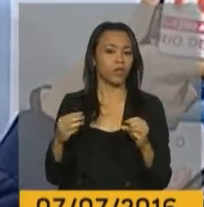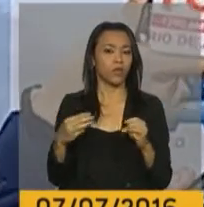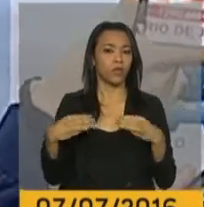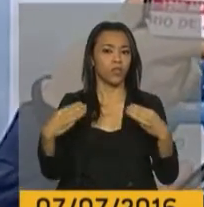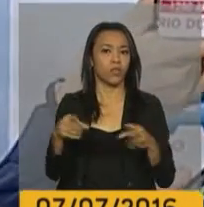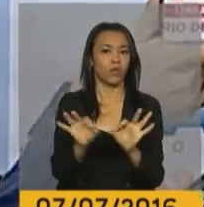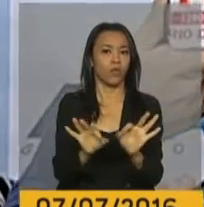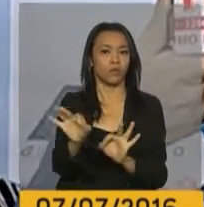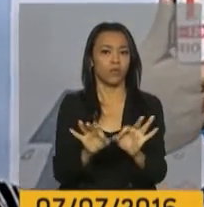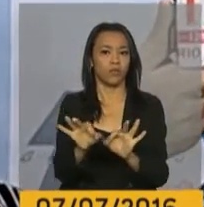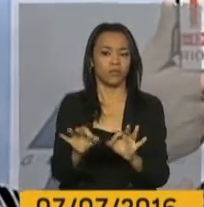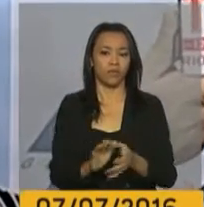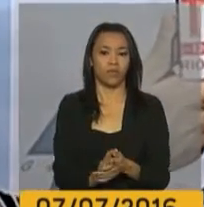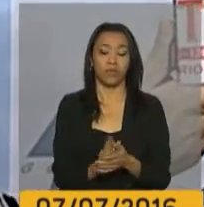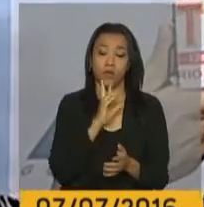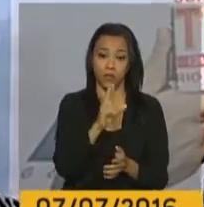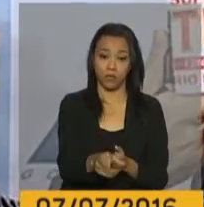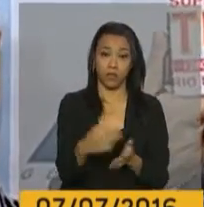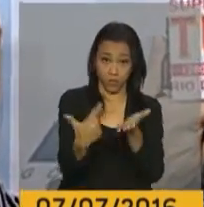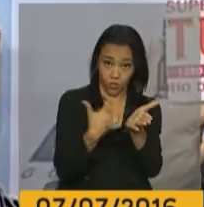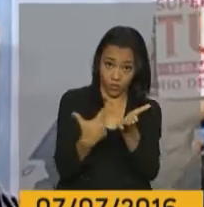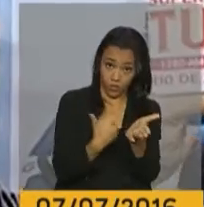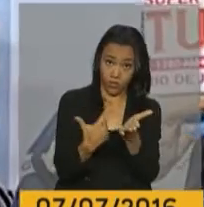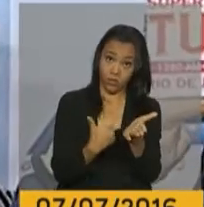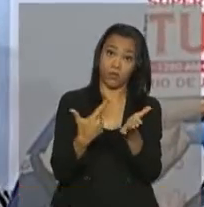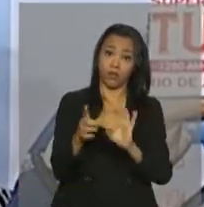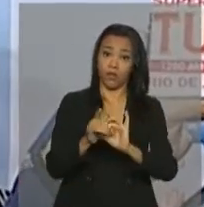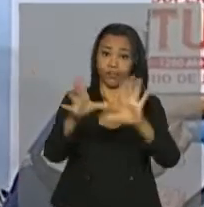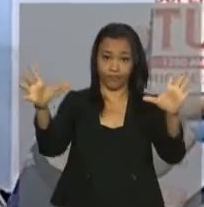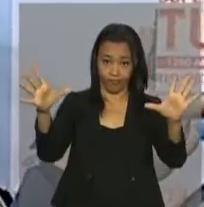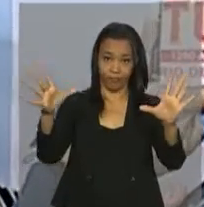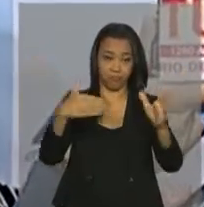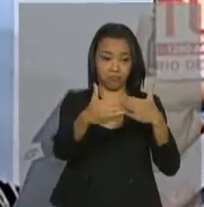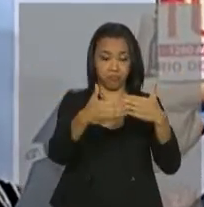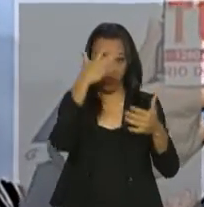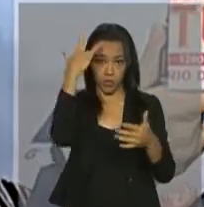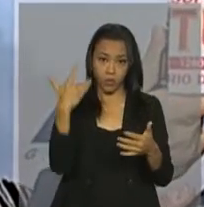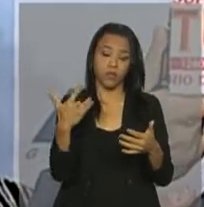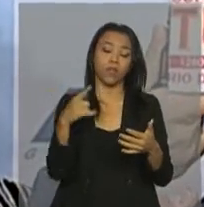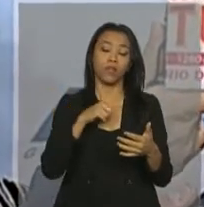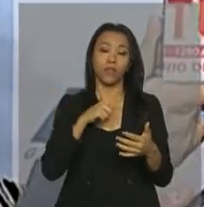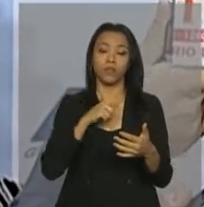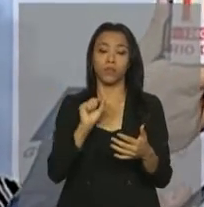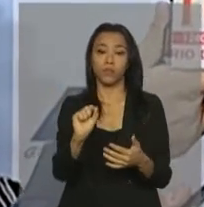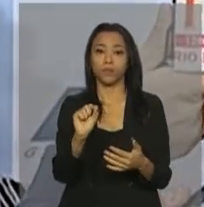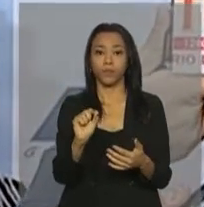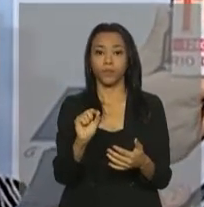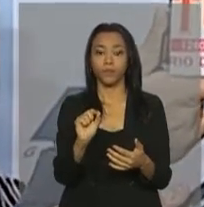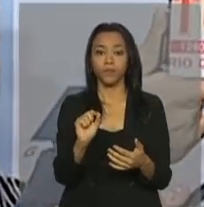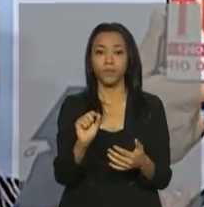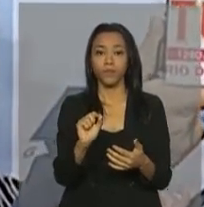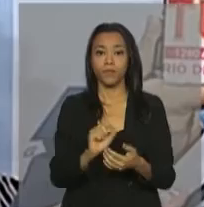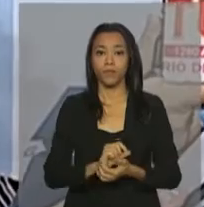o guia de alimentação saudável está disponível nós temos atuado em nome